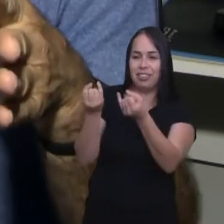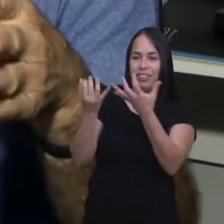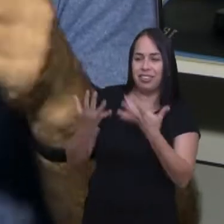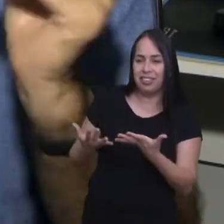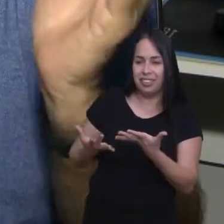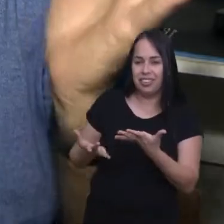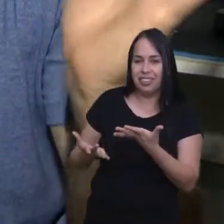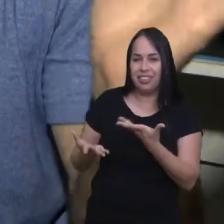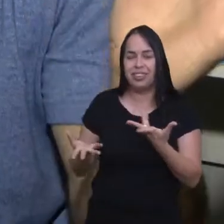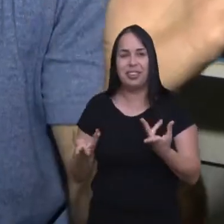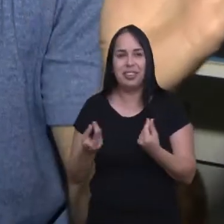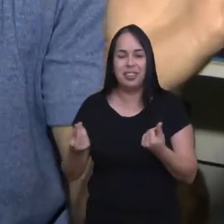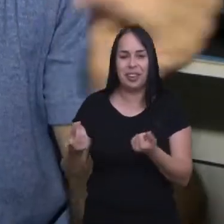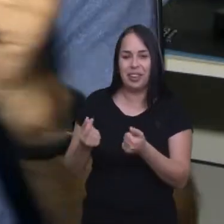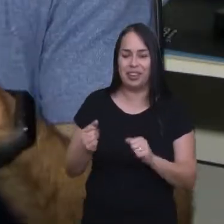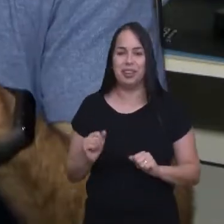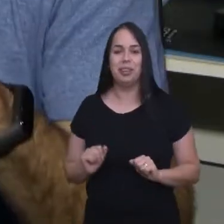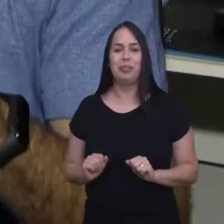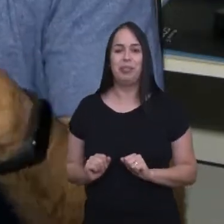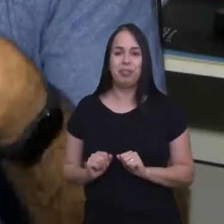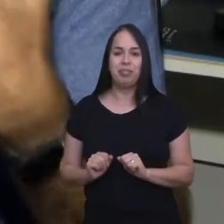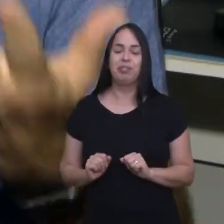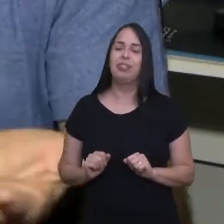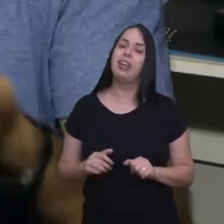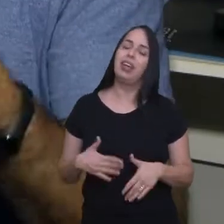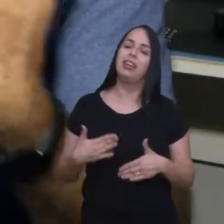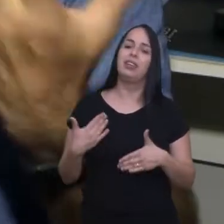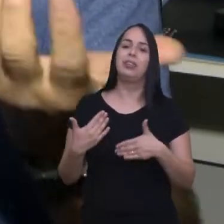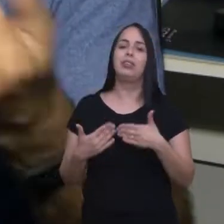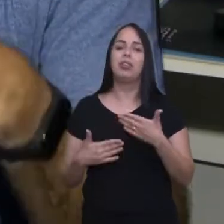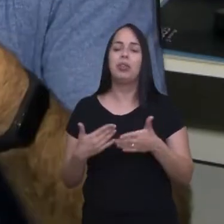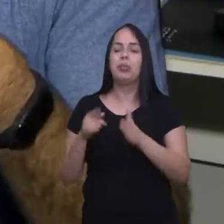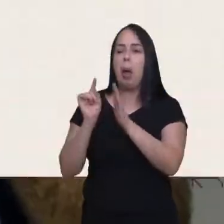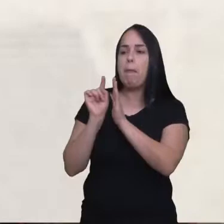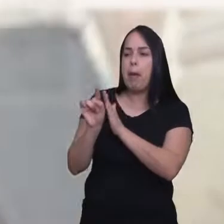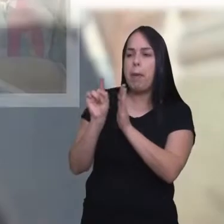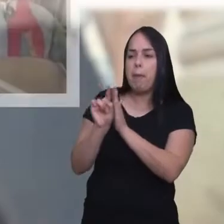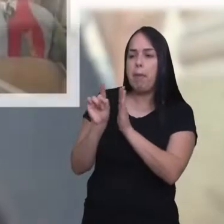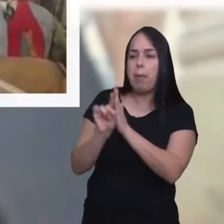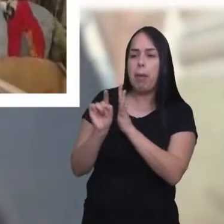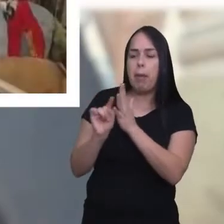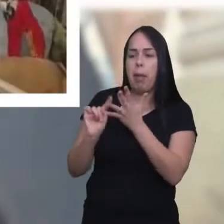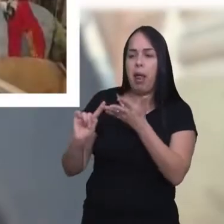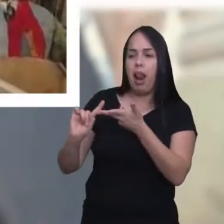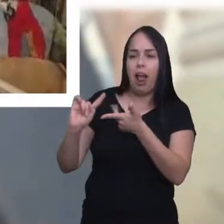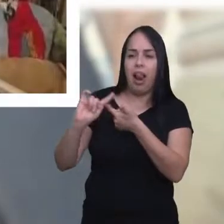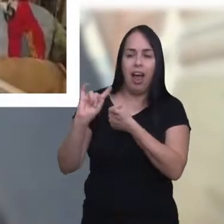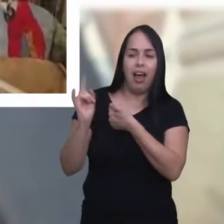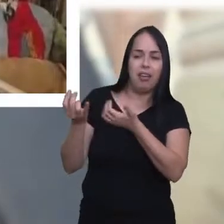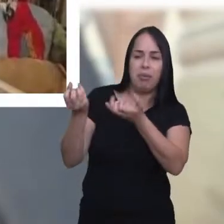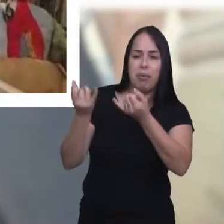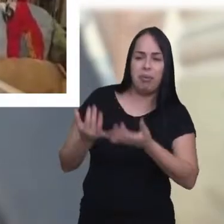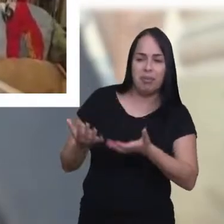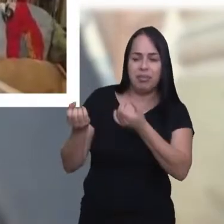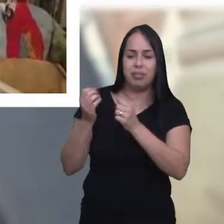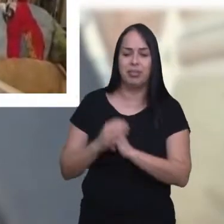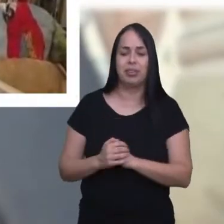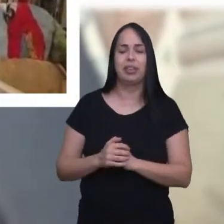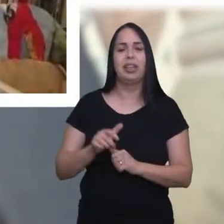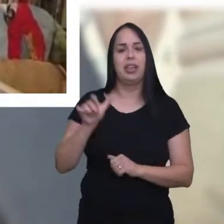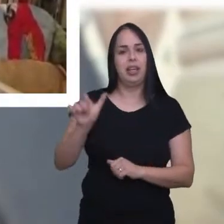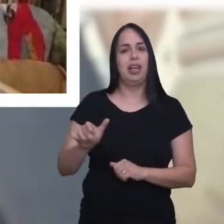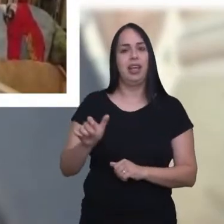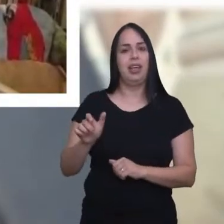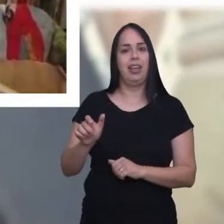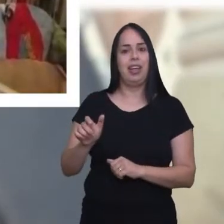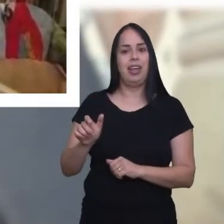coisa na cabeça, né? E aí eu comecei a explorar, o que é isso? Me conta disso, me fala disso. O Imoto é meu